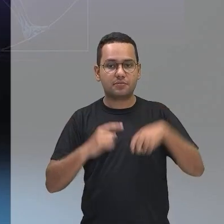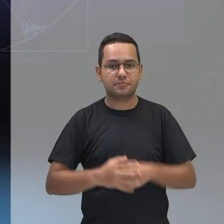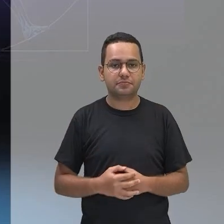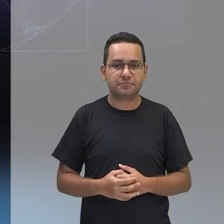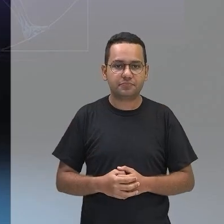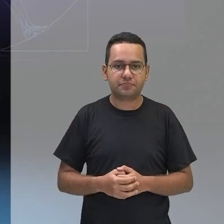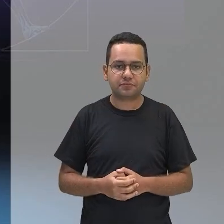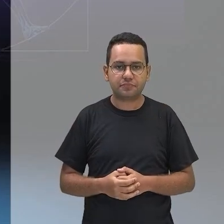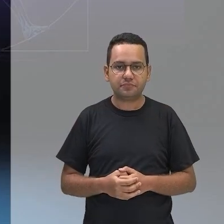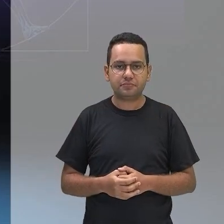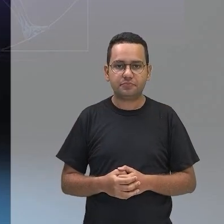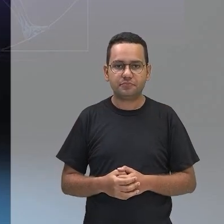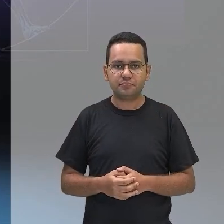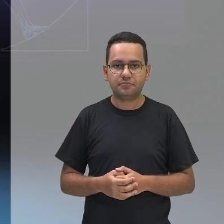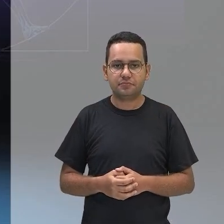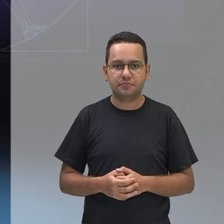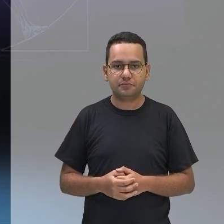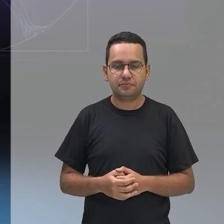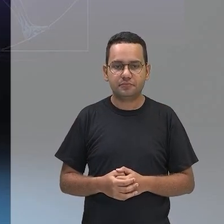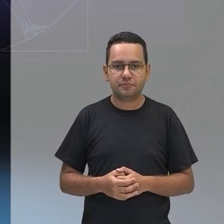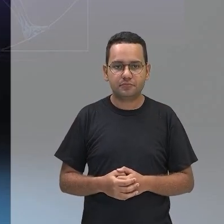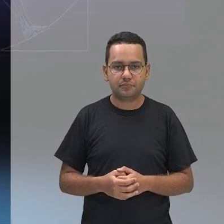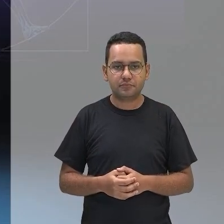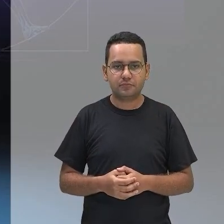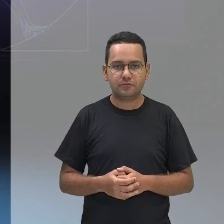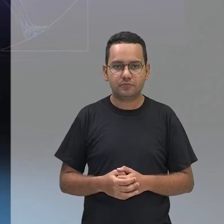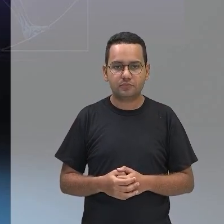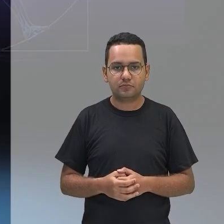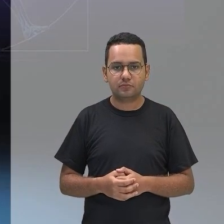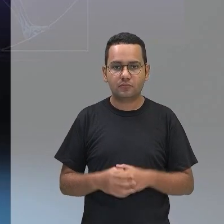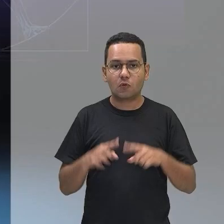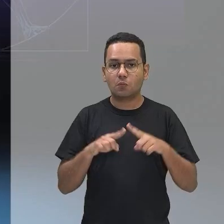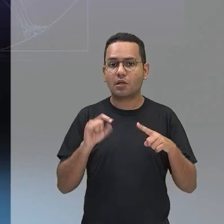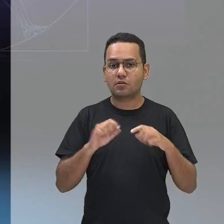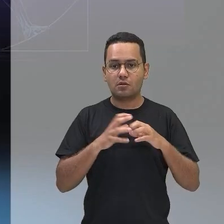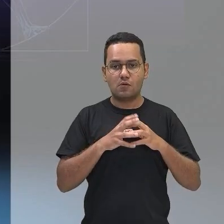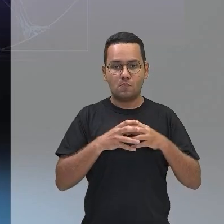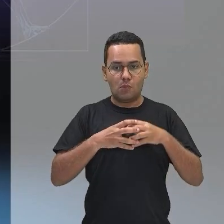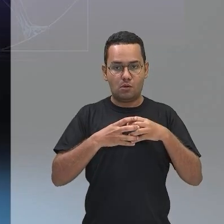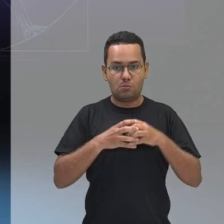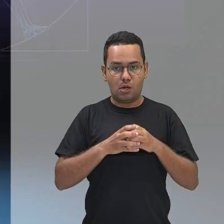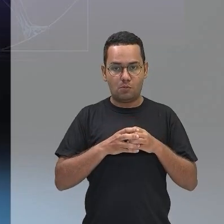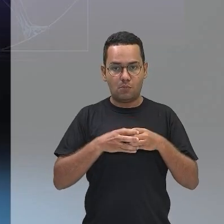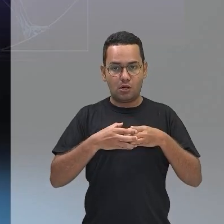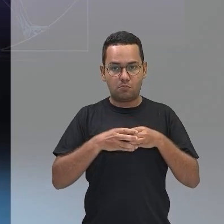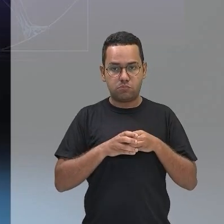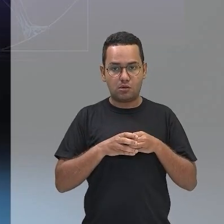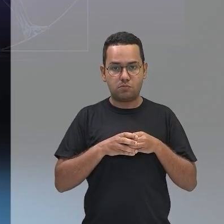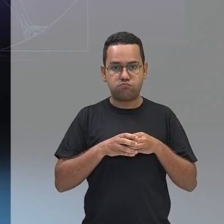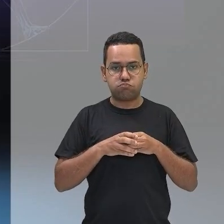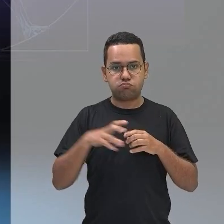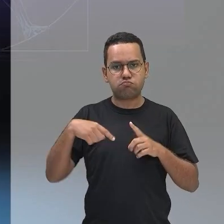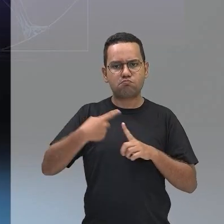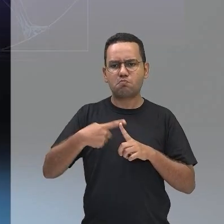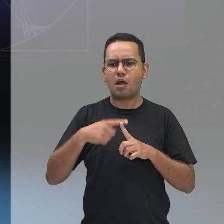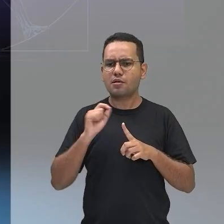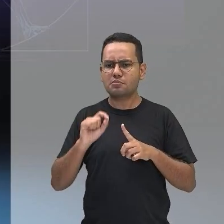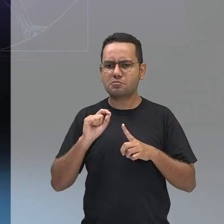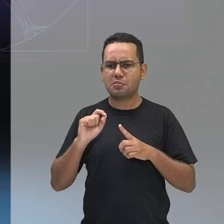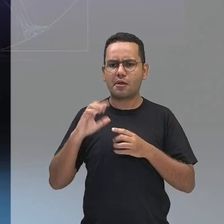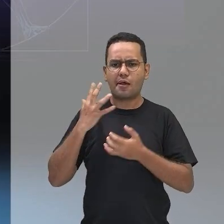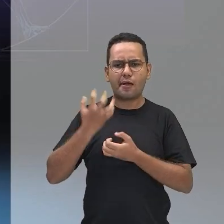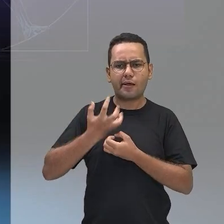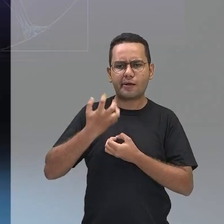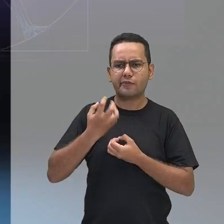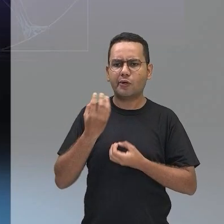sendo ajudado, né, fora o bombeamento do coração, tem a gravidade, quem vai ajudar